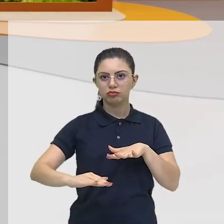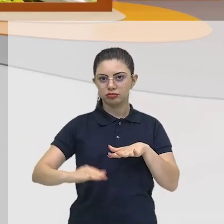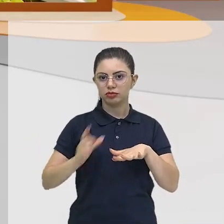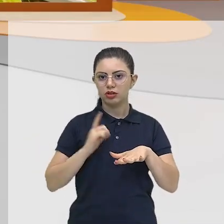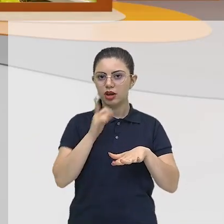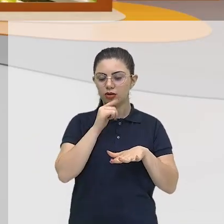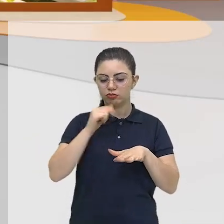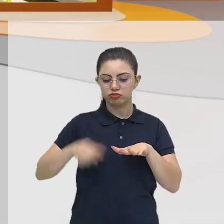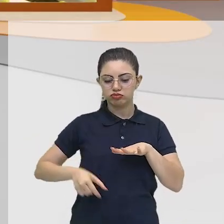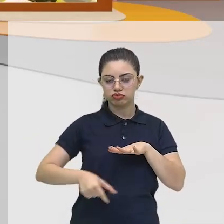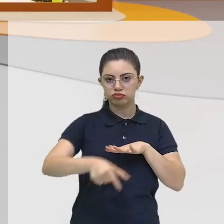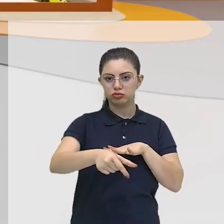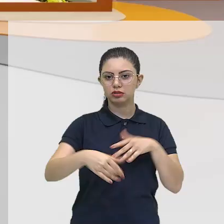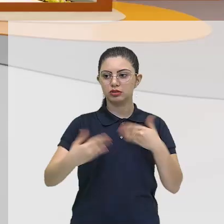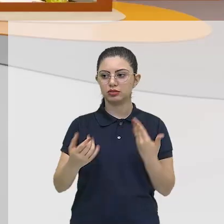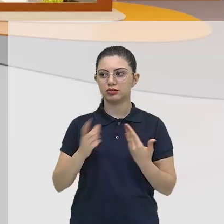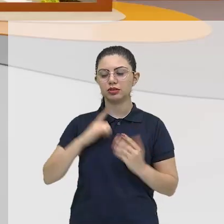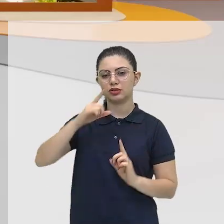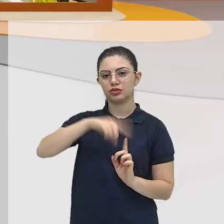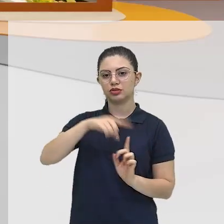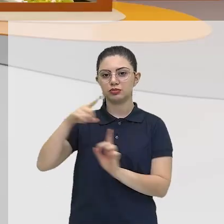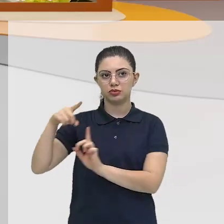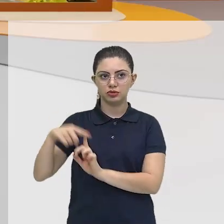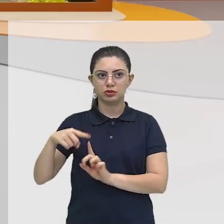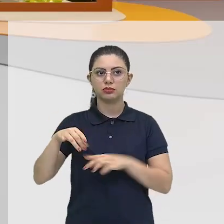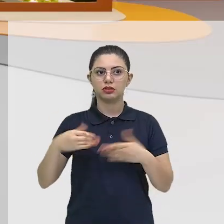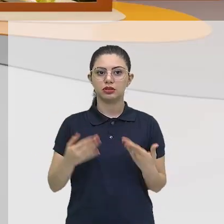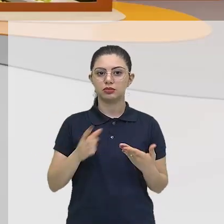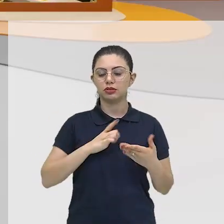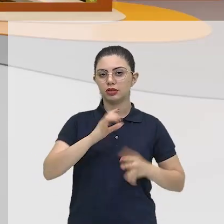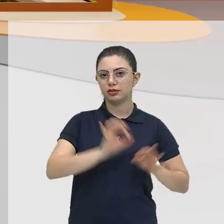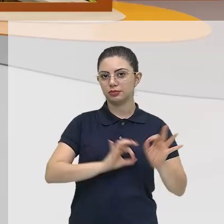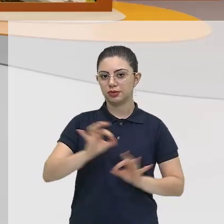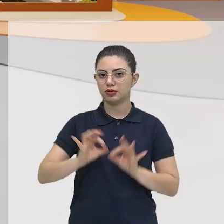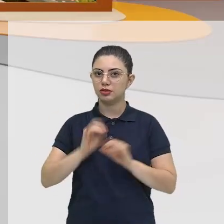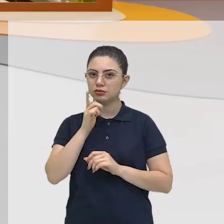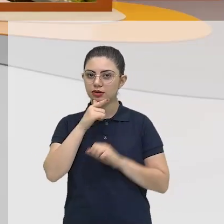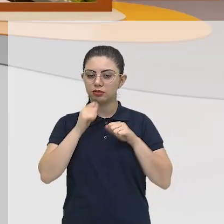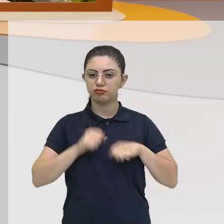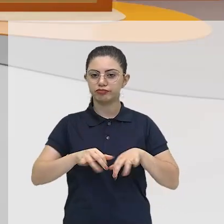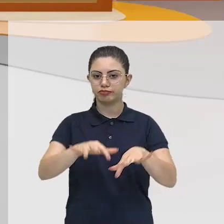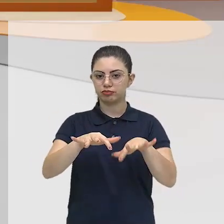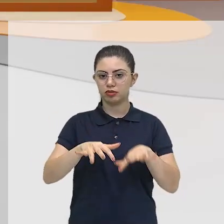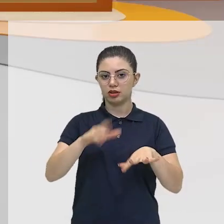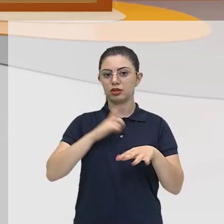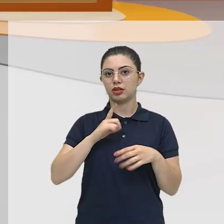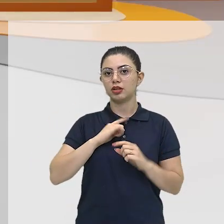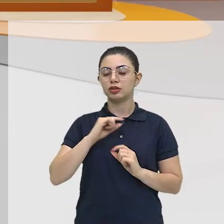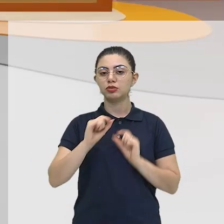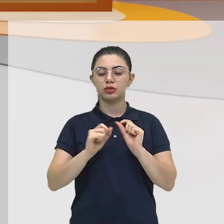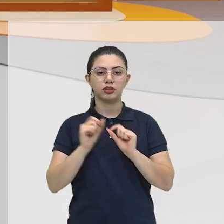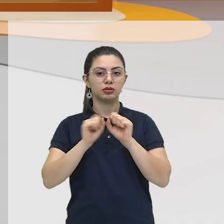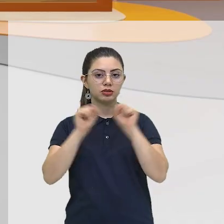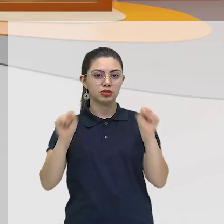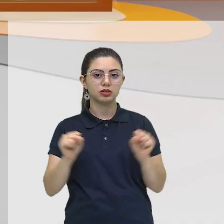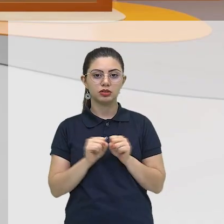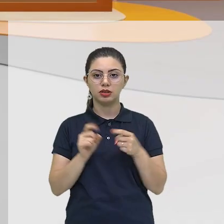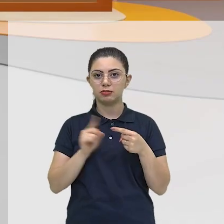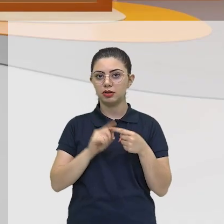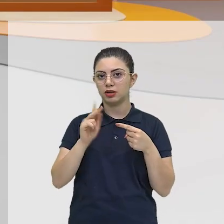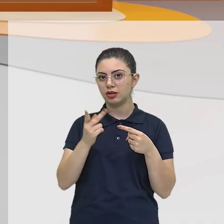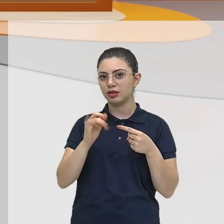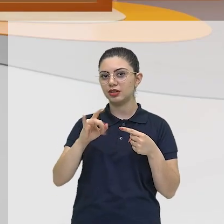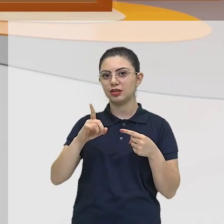acaba, né, colocando para a gente esse processo de irrigação tanto do sistema hidropônico, né, que fica